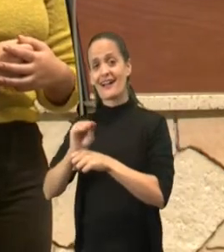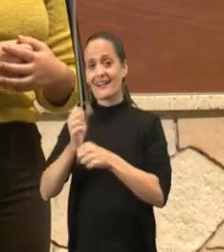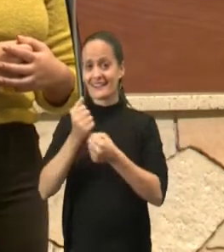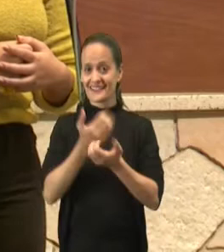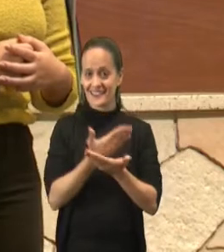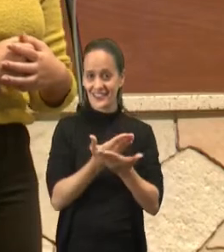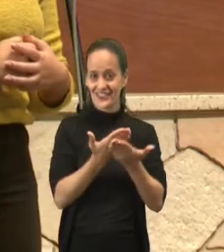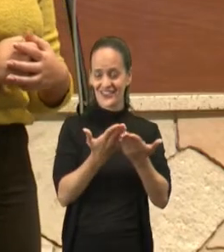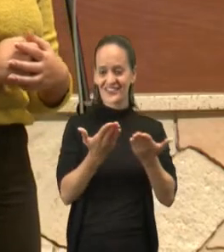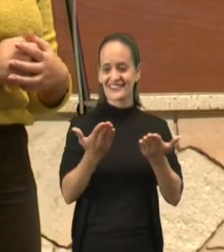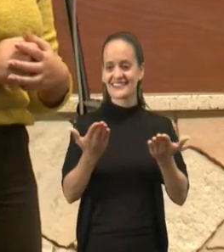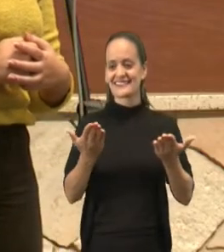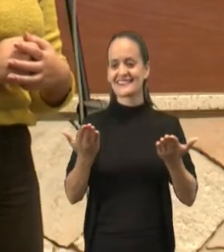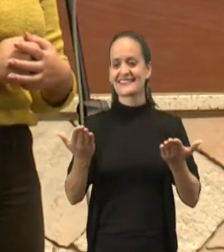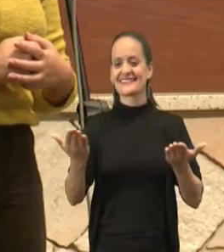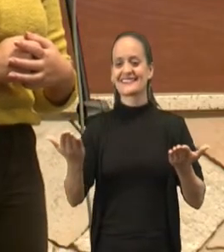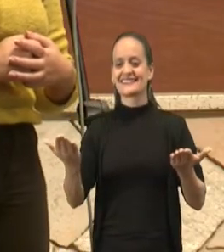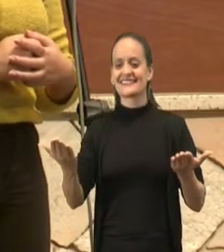cuidará de